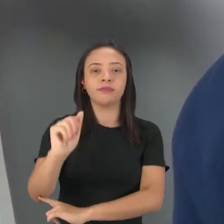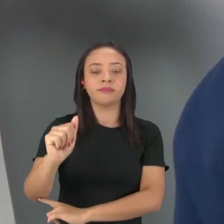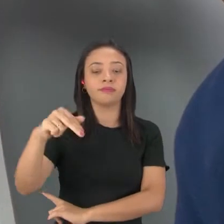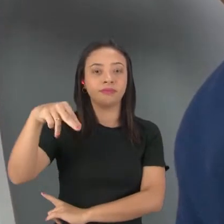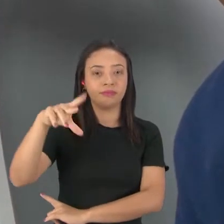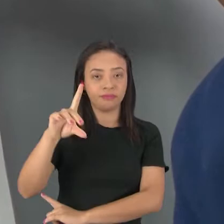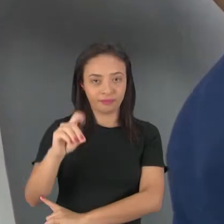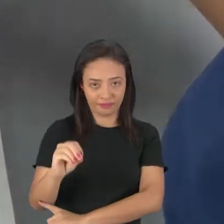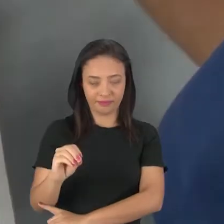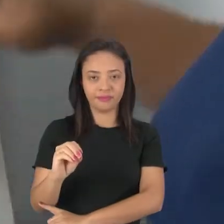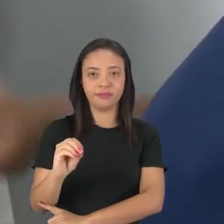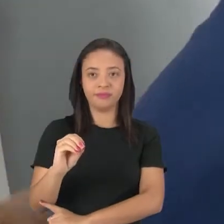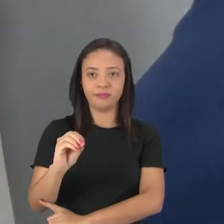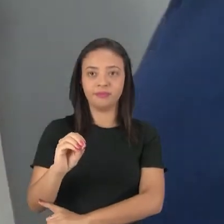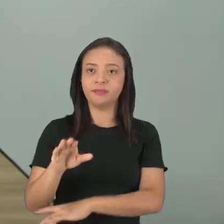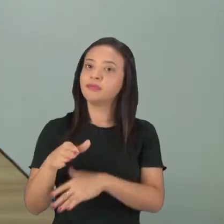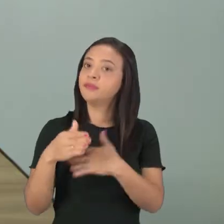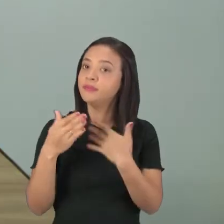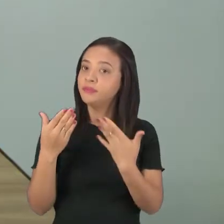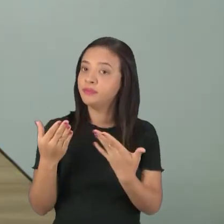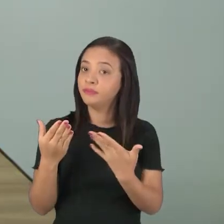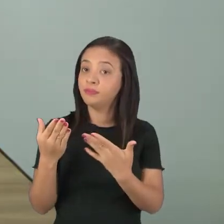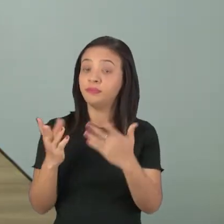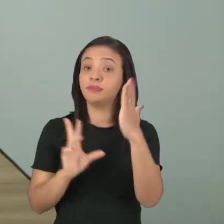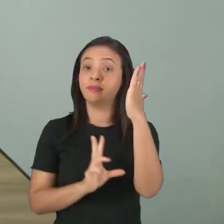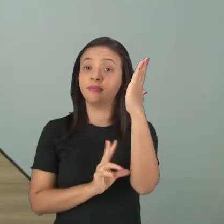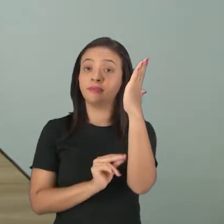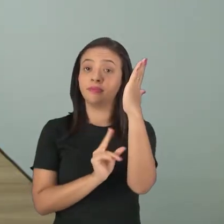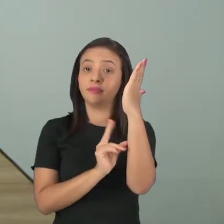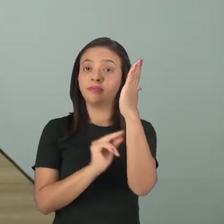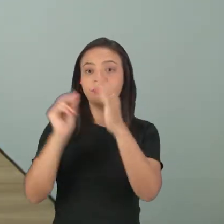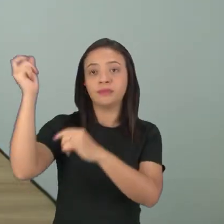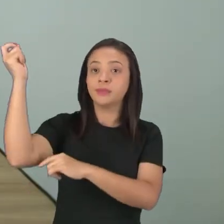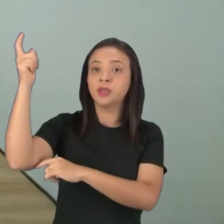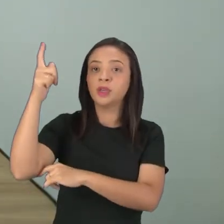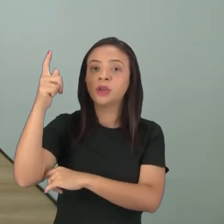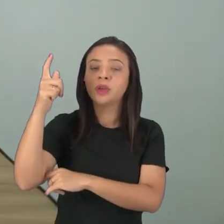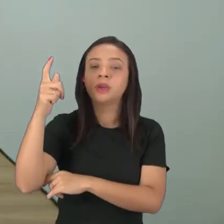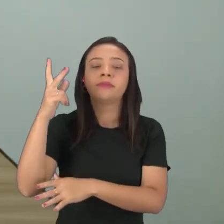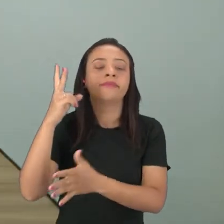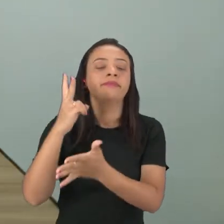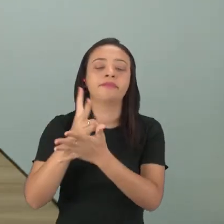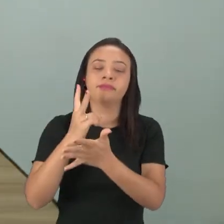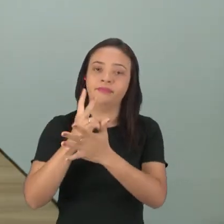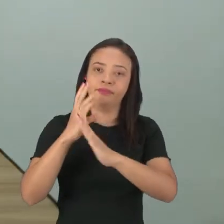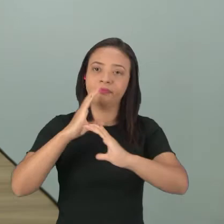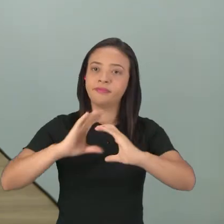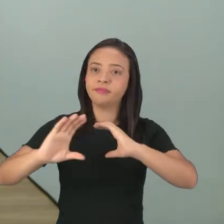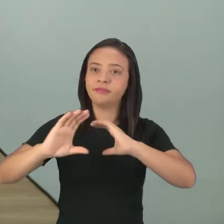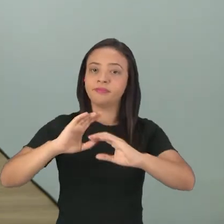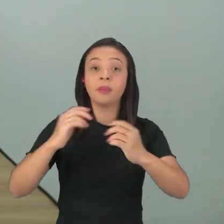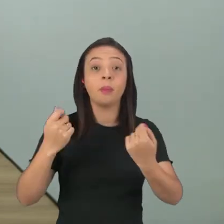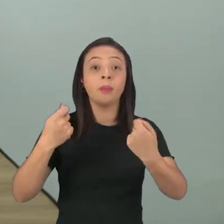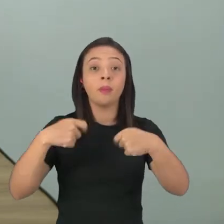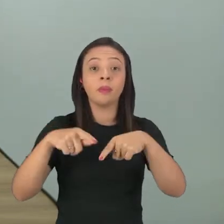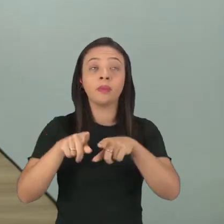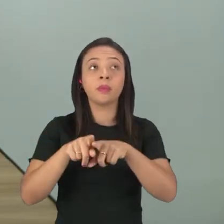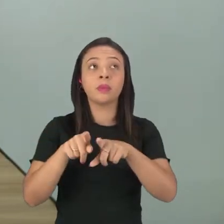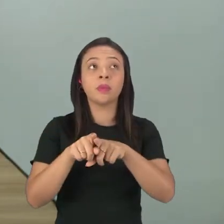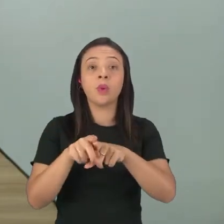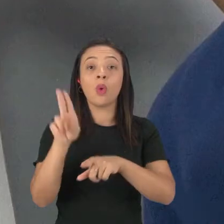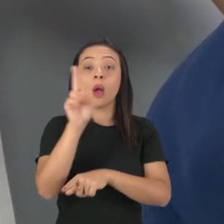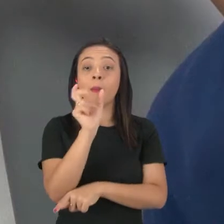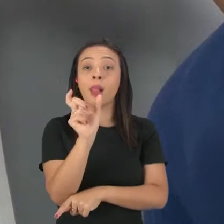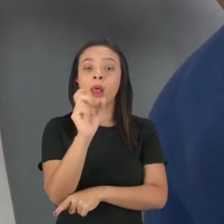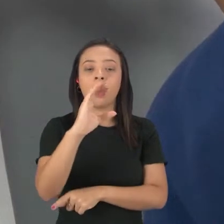cantando né então a cigarra passou todo o verão cantando e aí a gente pode até trabalhar essa